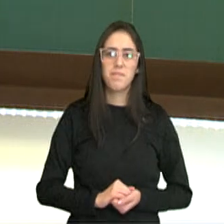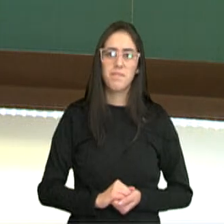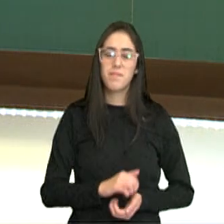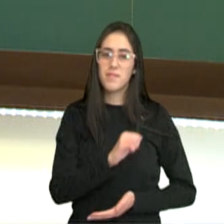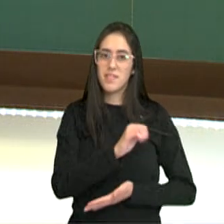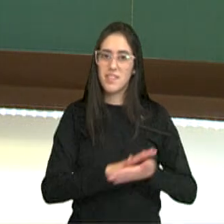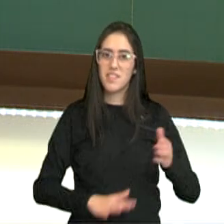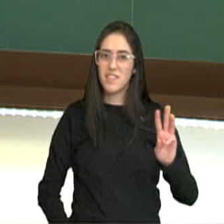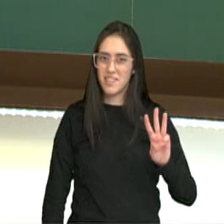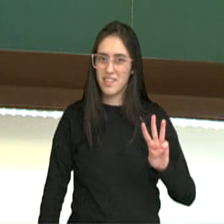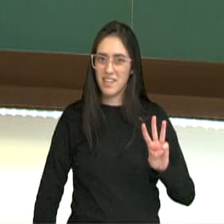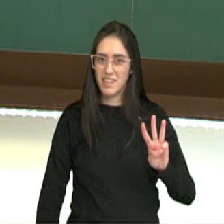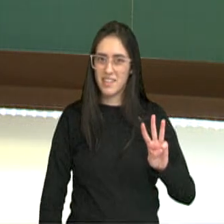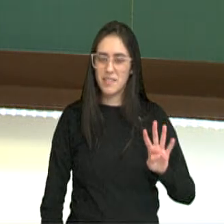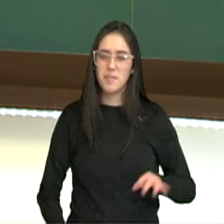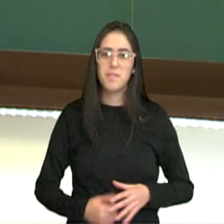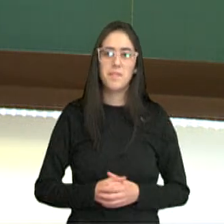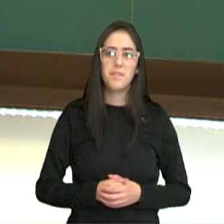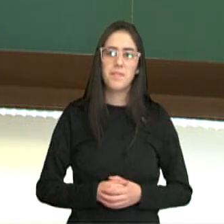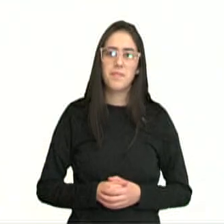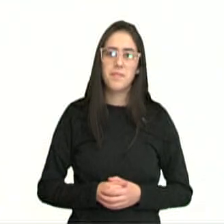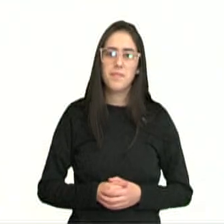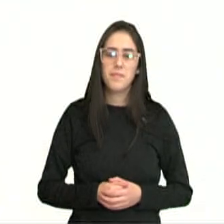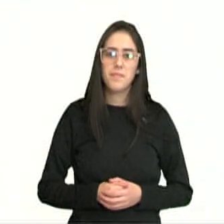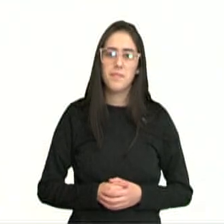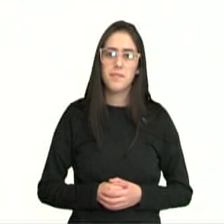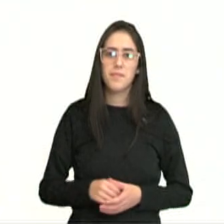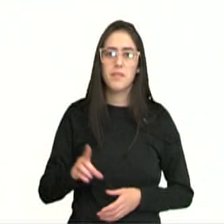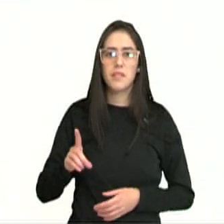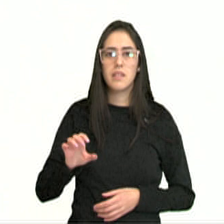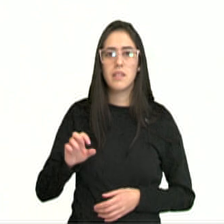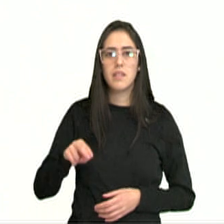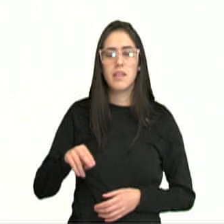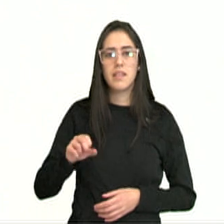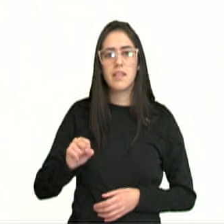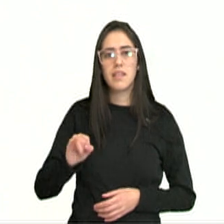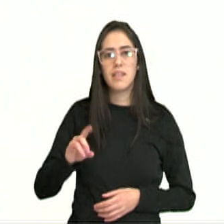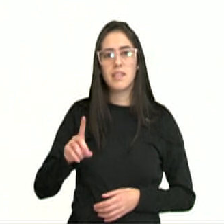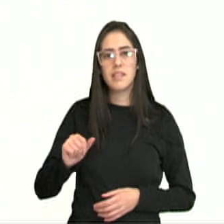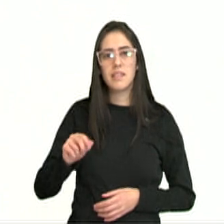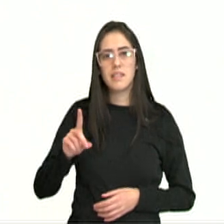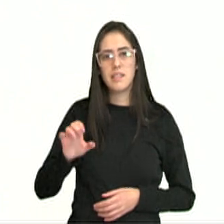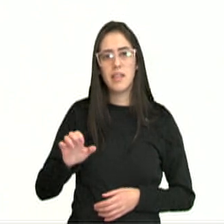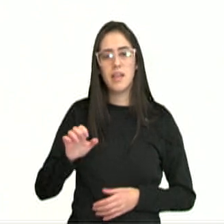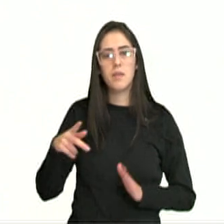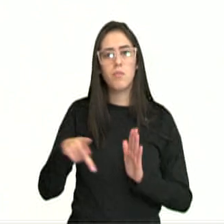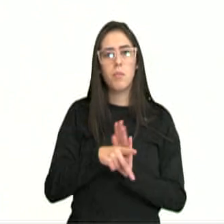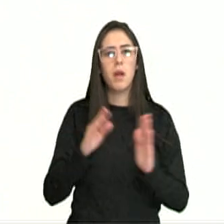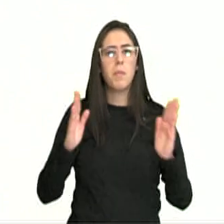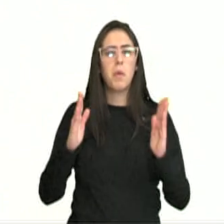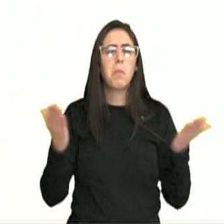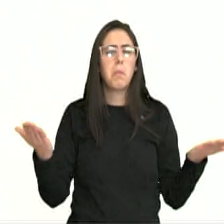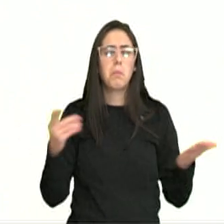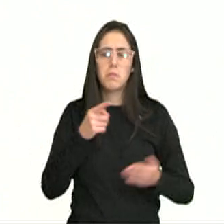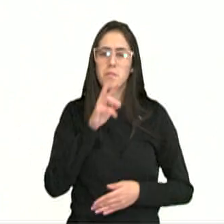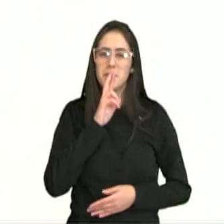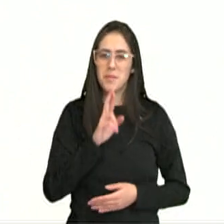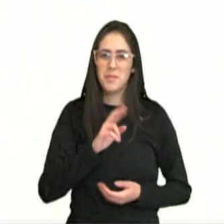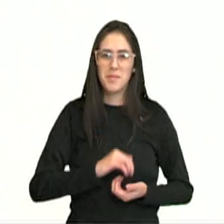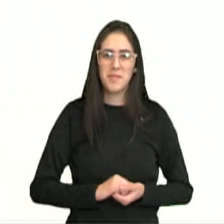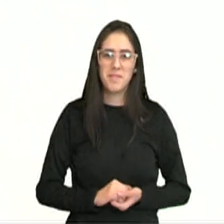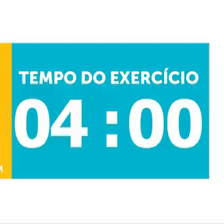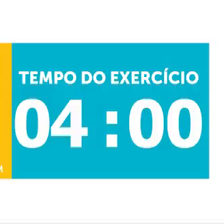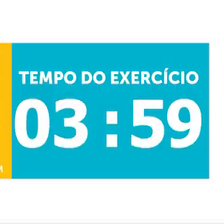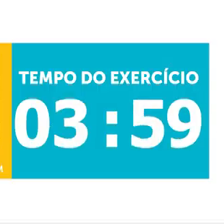Vamos fazer a atividade 3 agora? O que torna a densidade de uma substância uma propriedade periódica? Agora é com vocês.